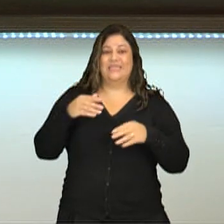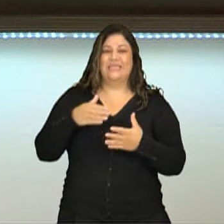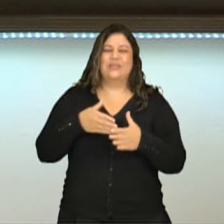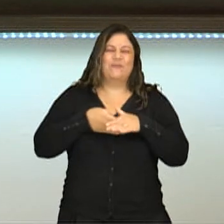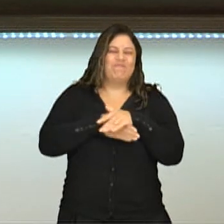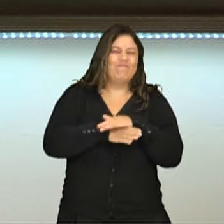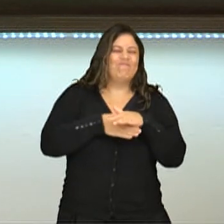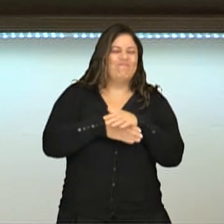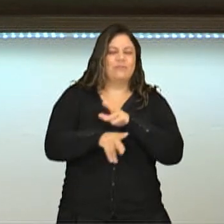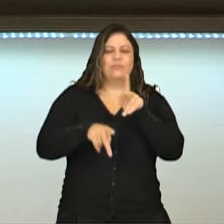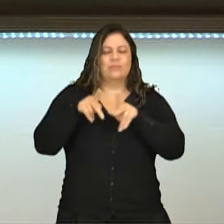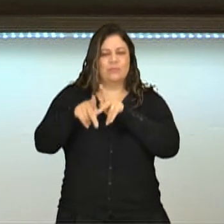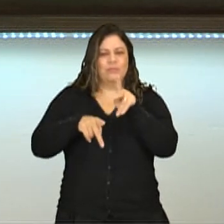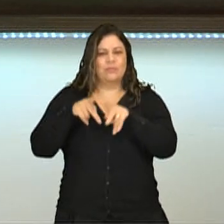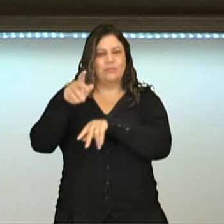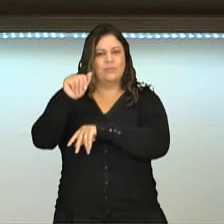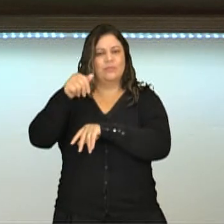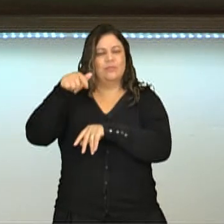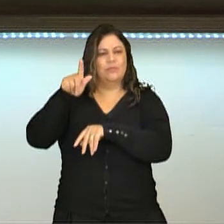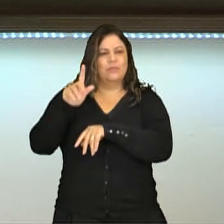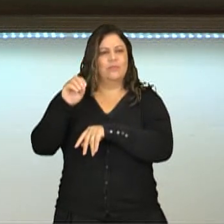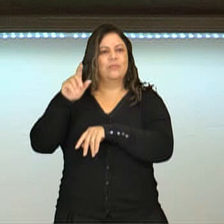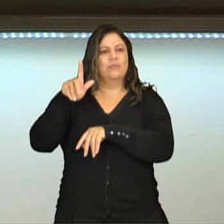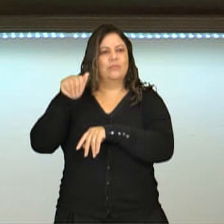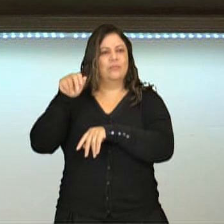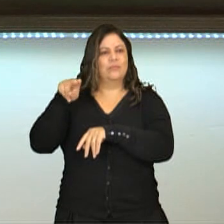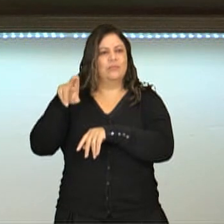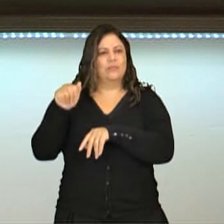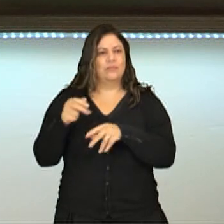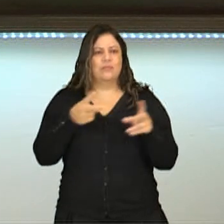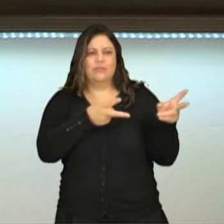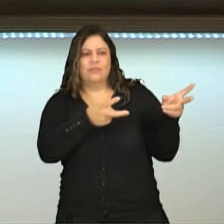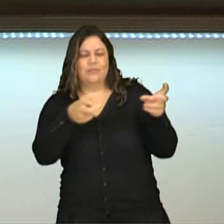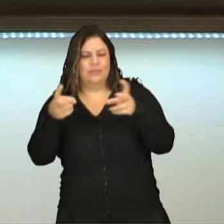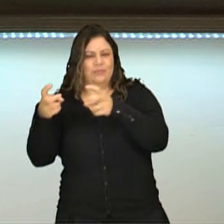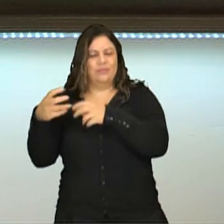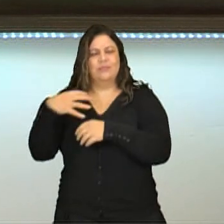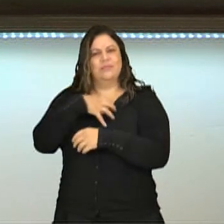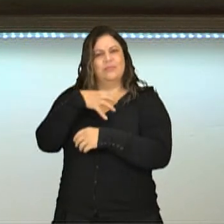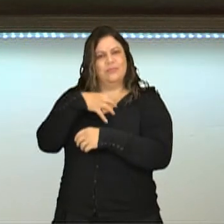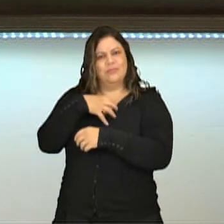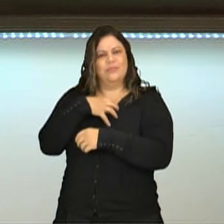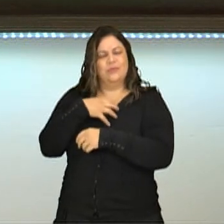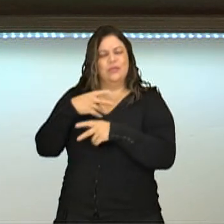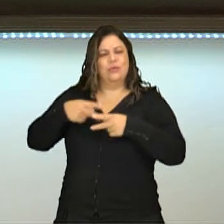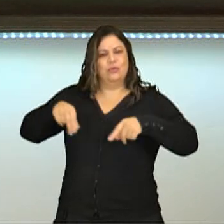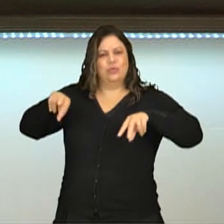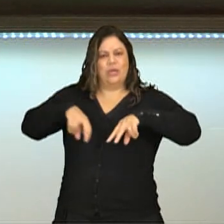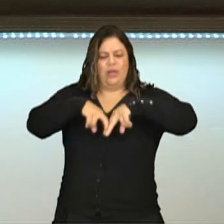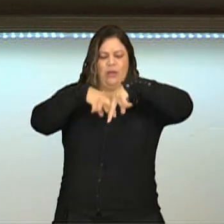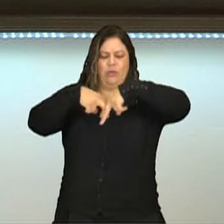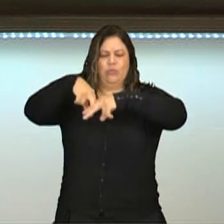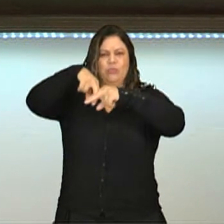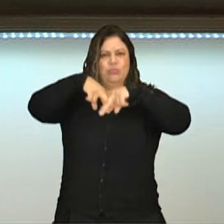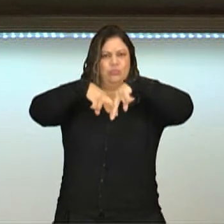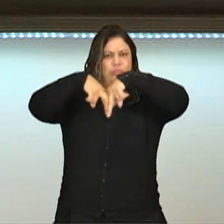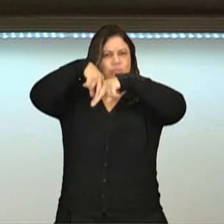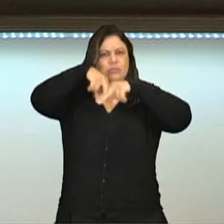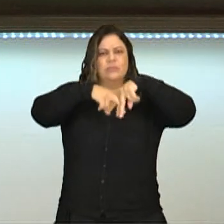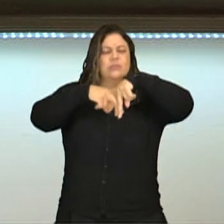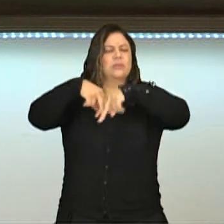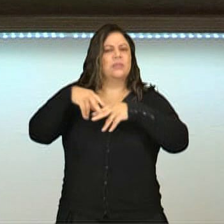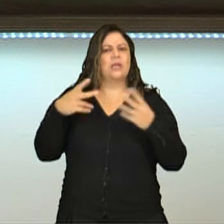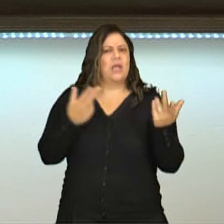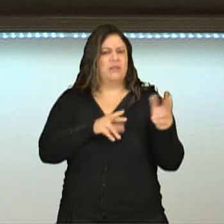muito a população angolana. E se nós formos observar até pela forma de dançar, as características da kizomba, elas